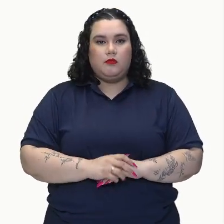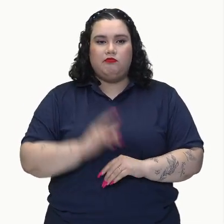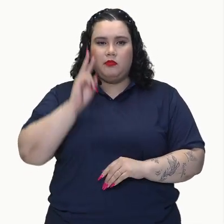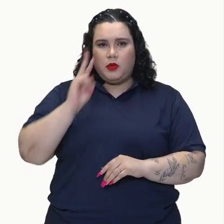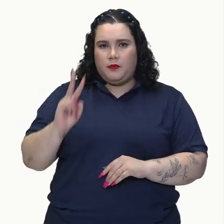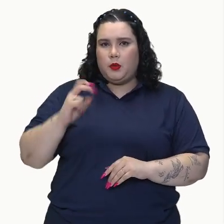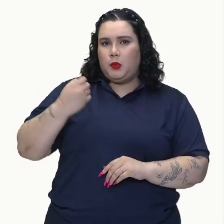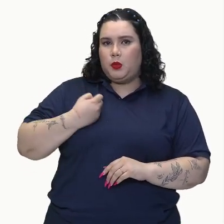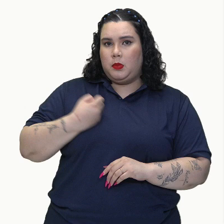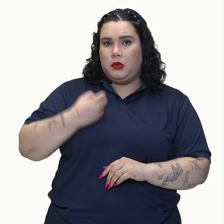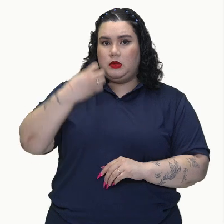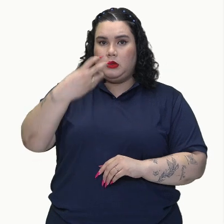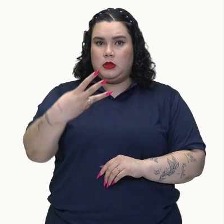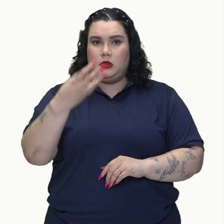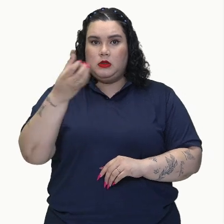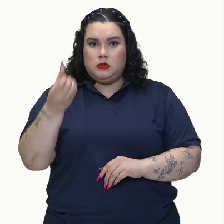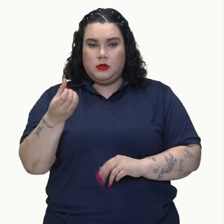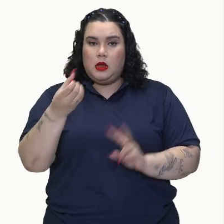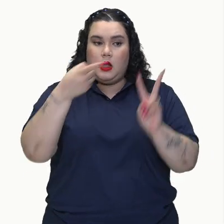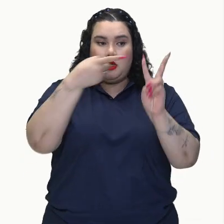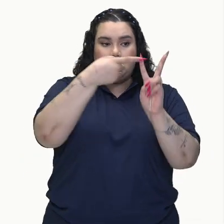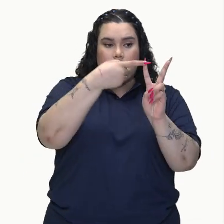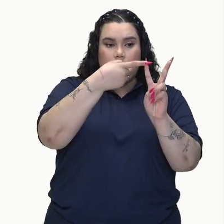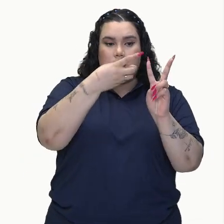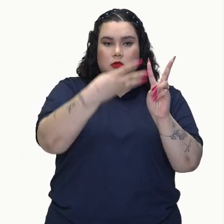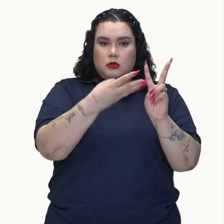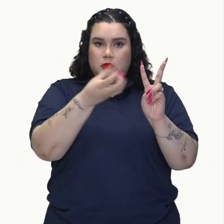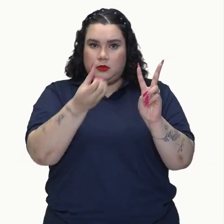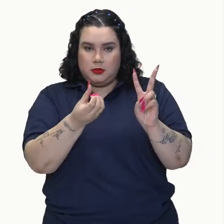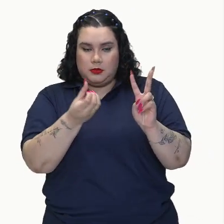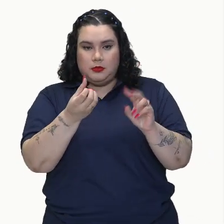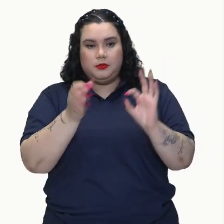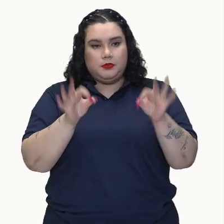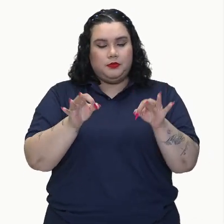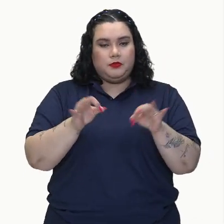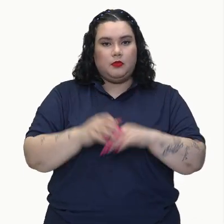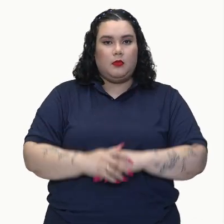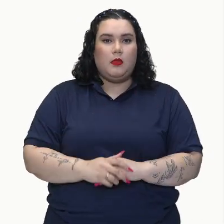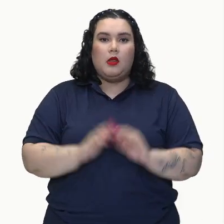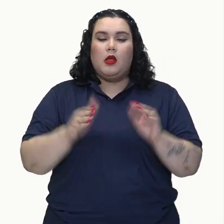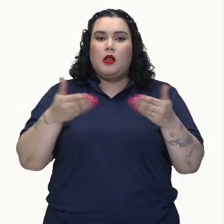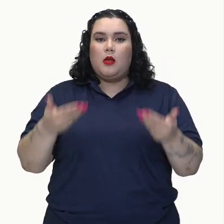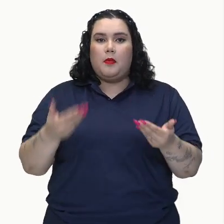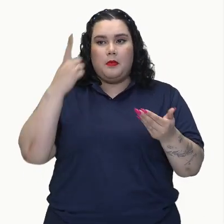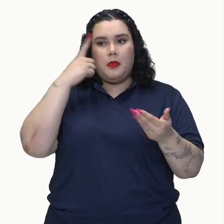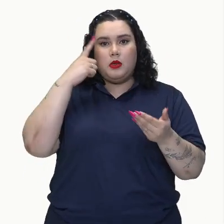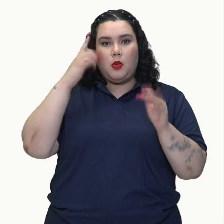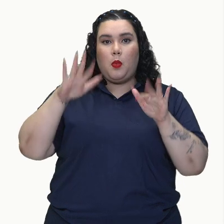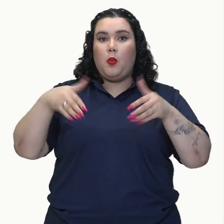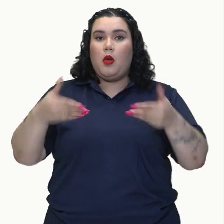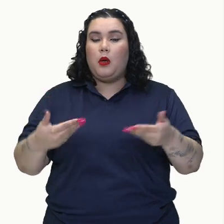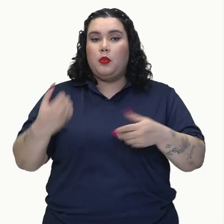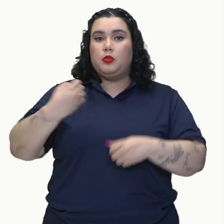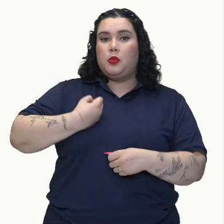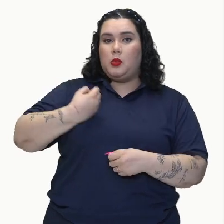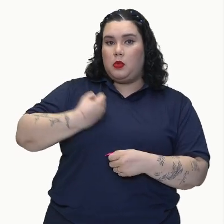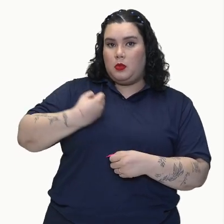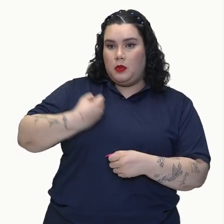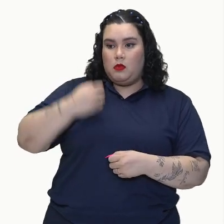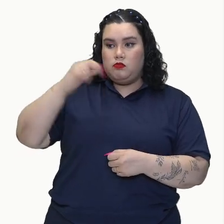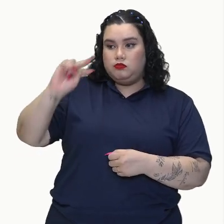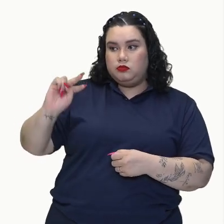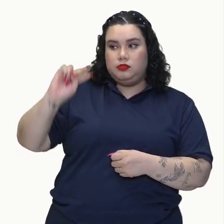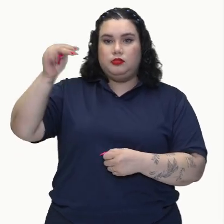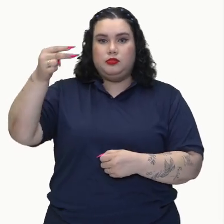36. Raiz quadrada de 36. Então, vou pensar qual é o número que ao quadrado